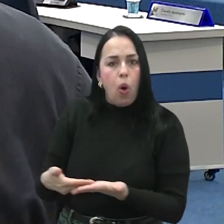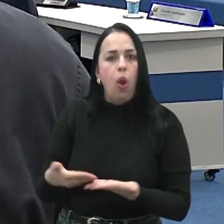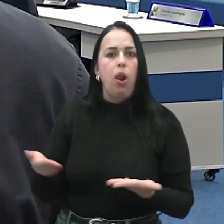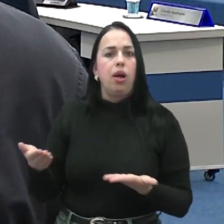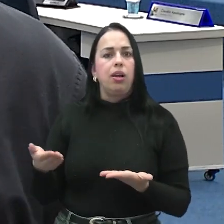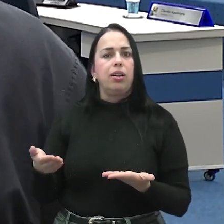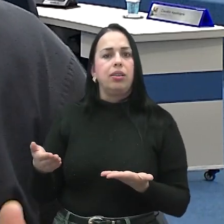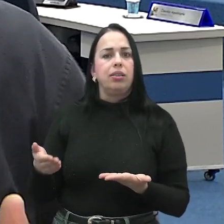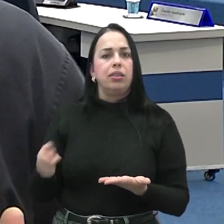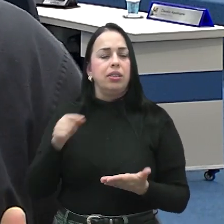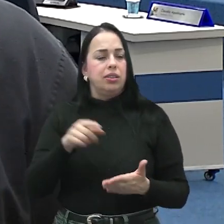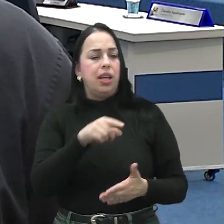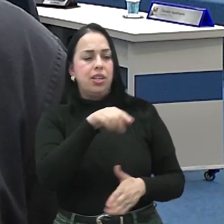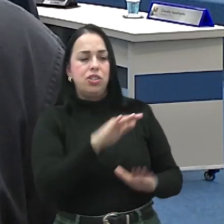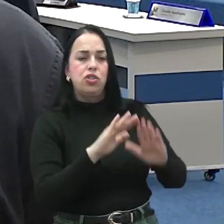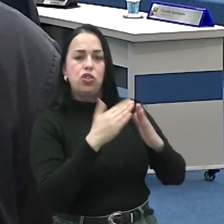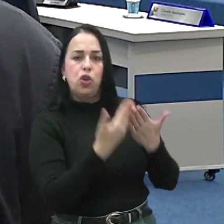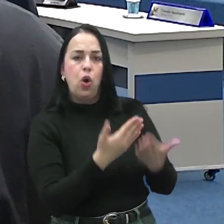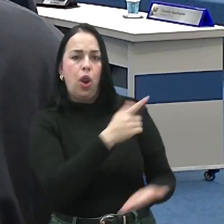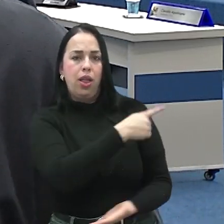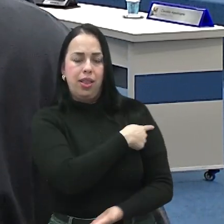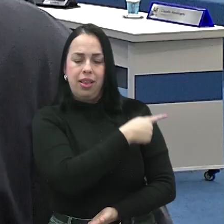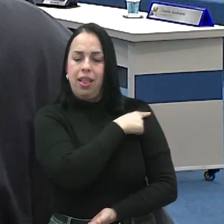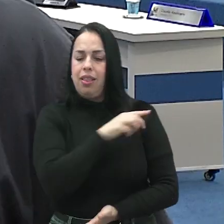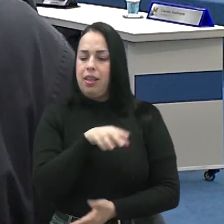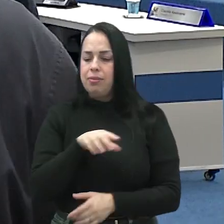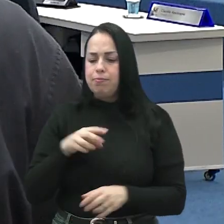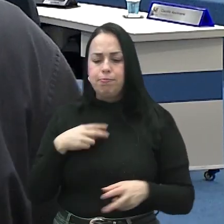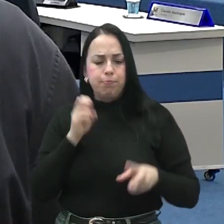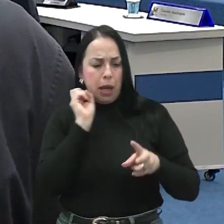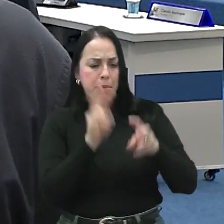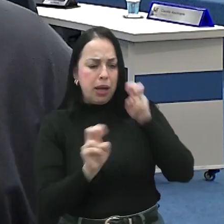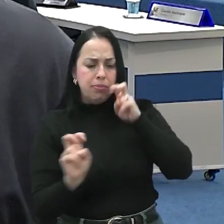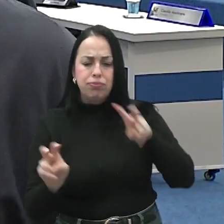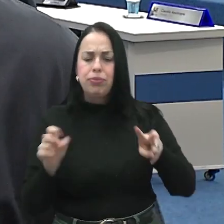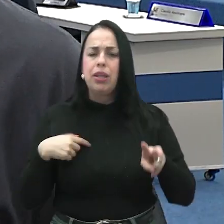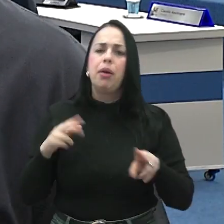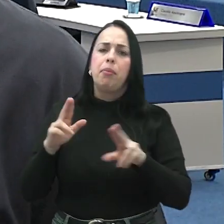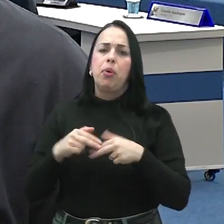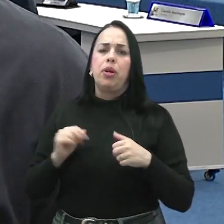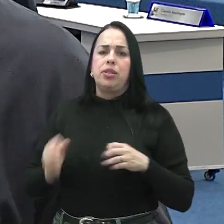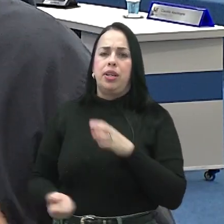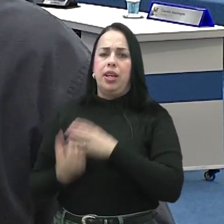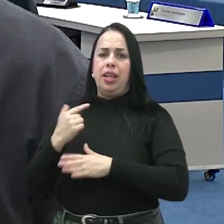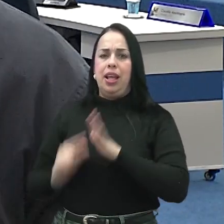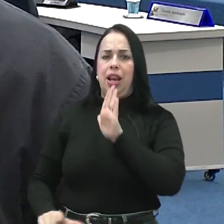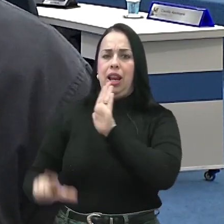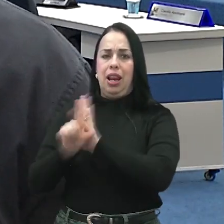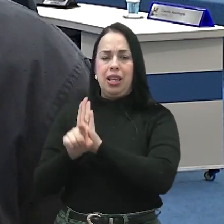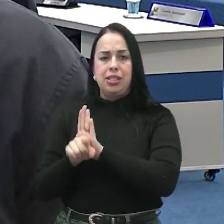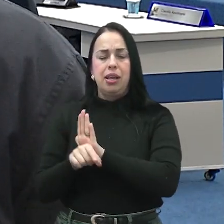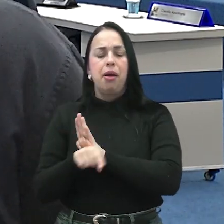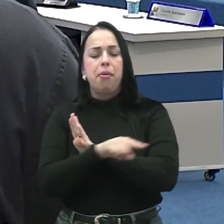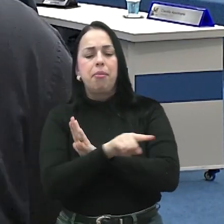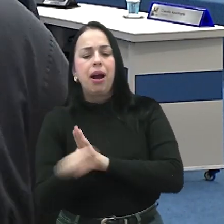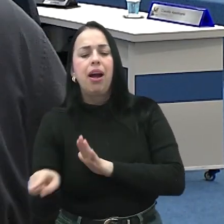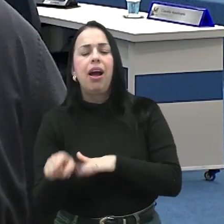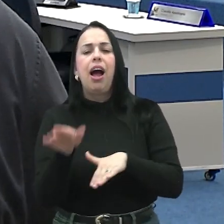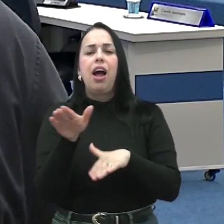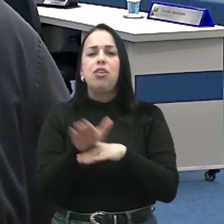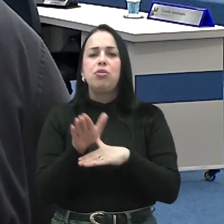de creche, a gente fala de escola de educação infantil. E a partir dali, nós criamos aí políticas públicas para que